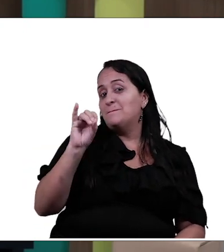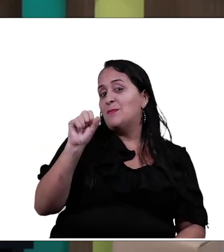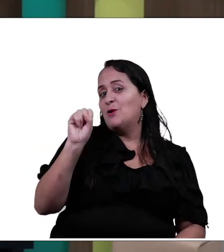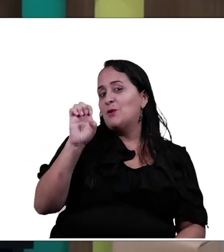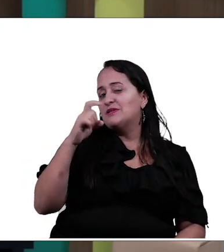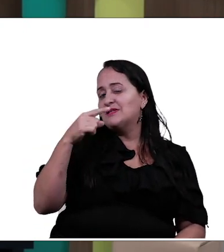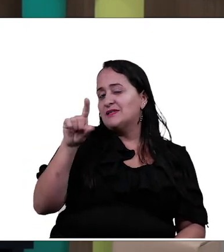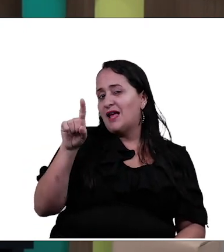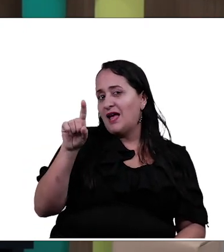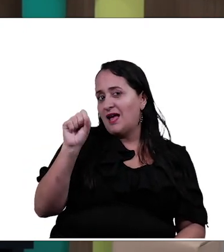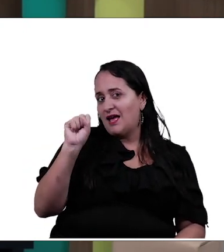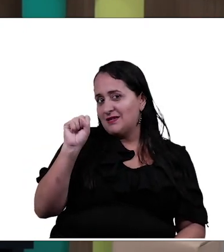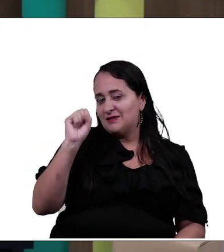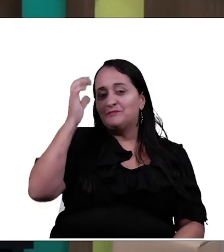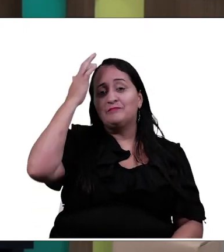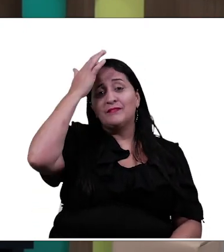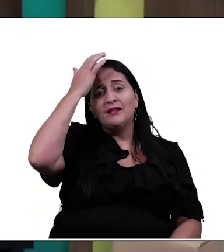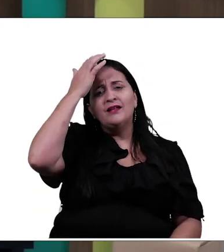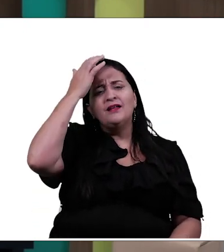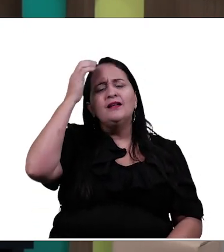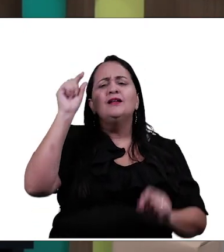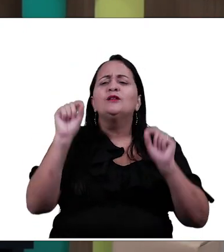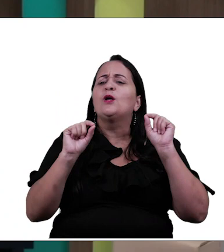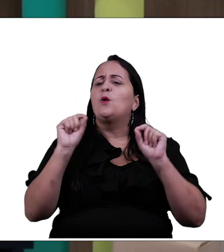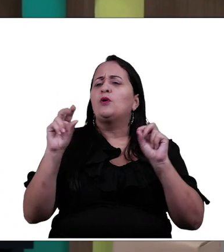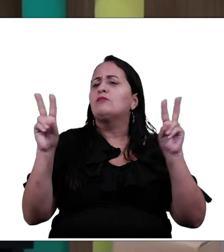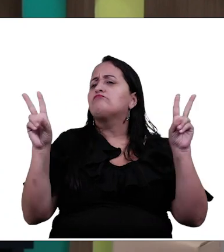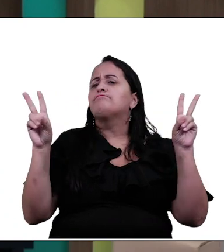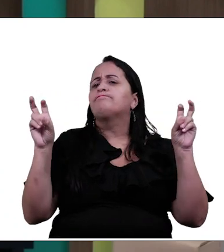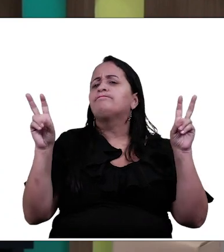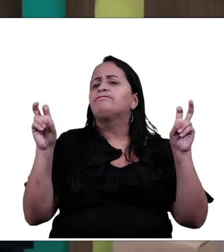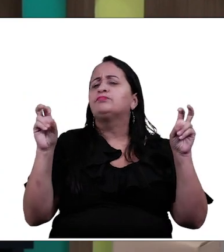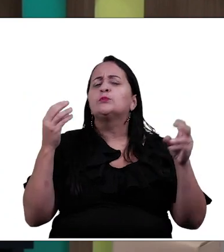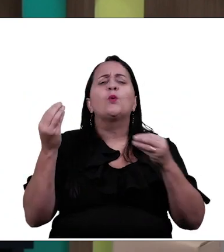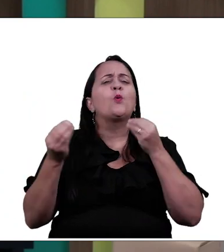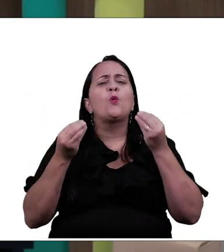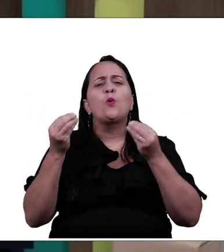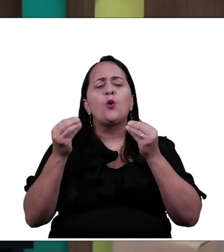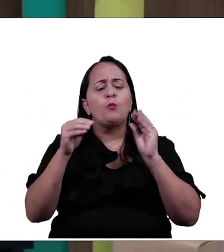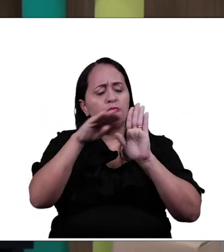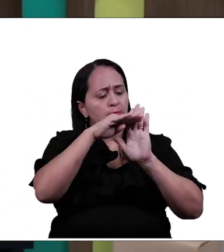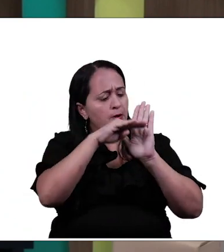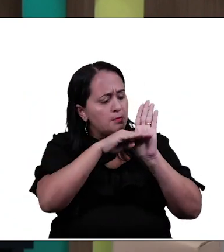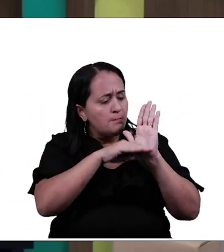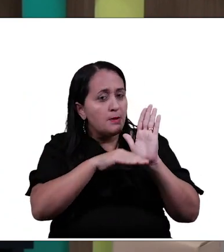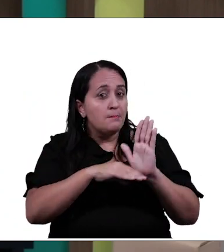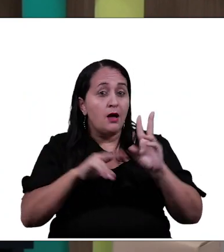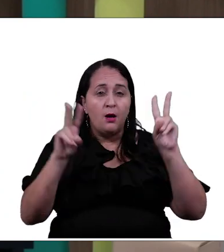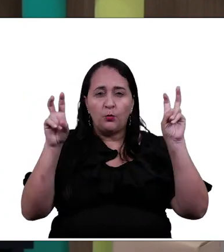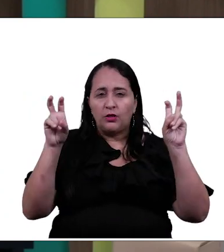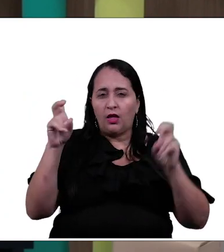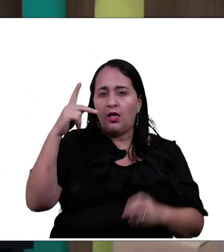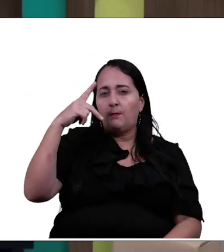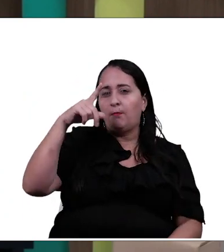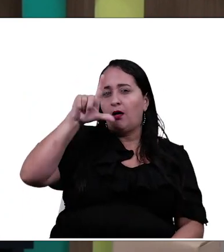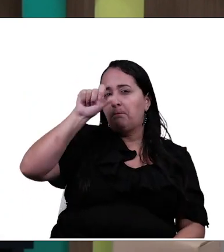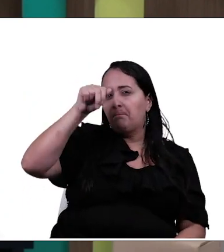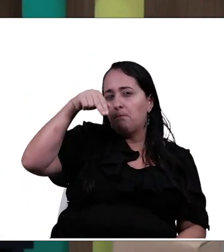qualquer número, eu vou representá-lo usando